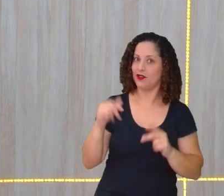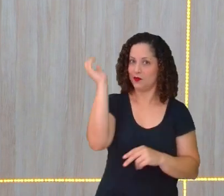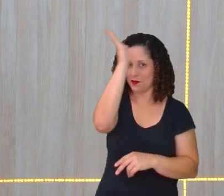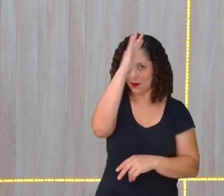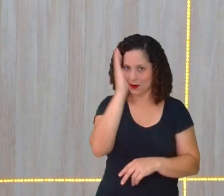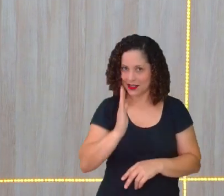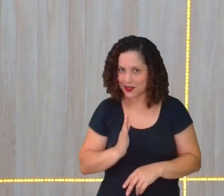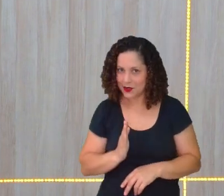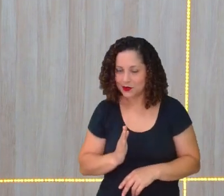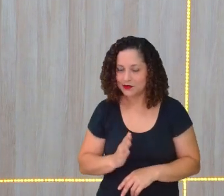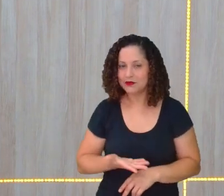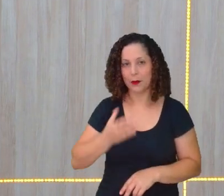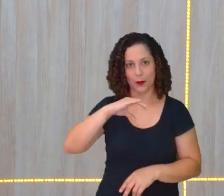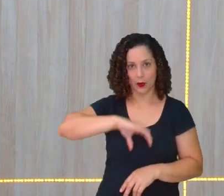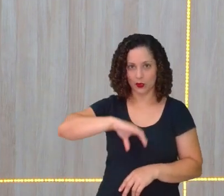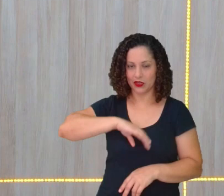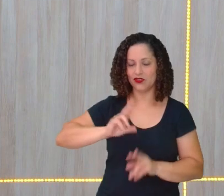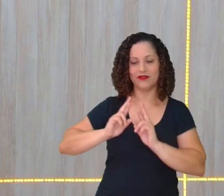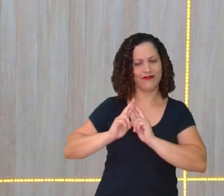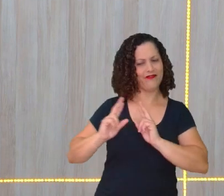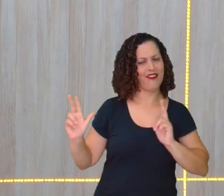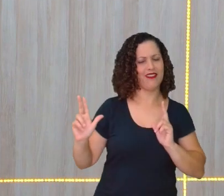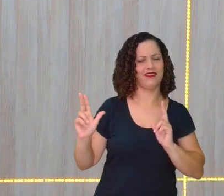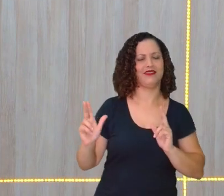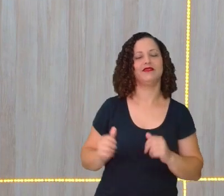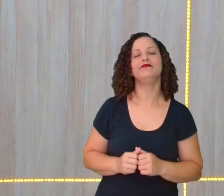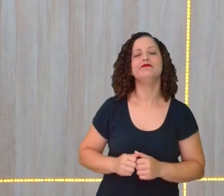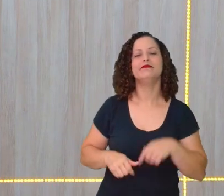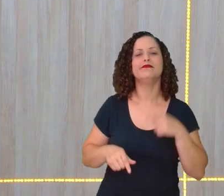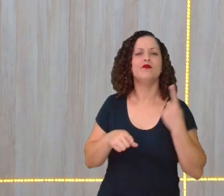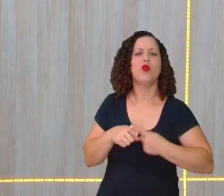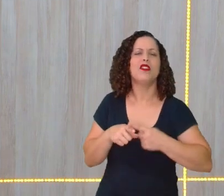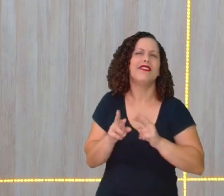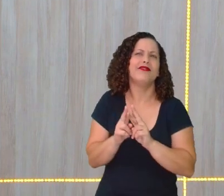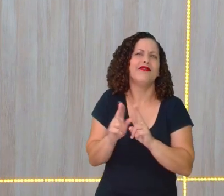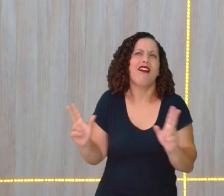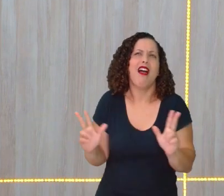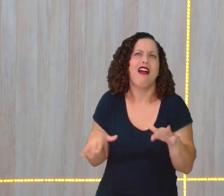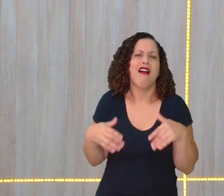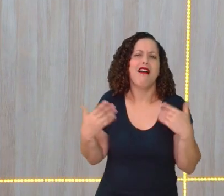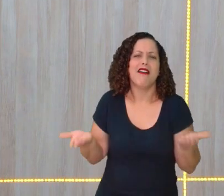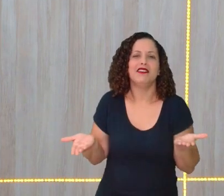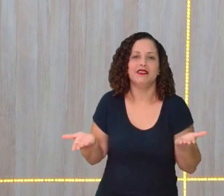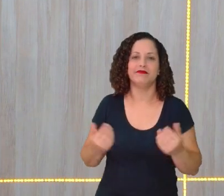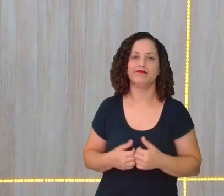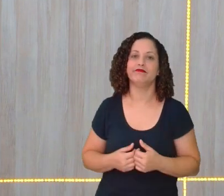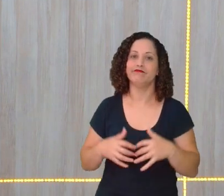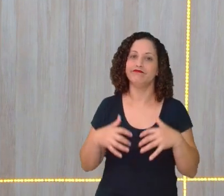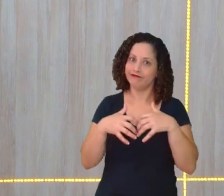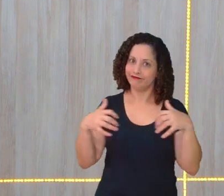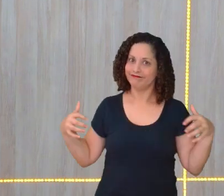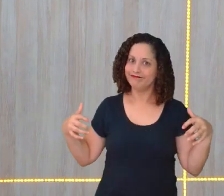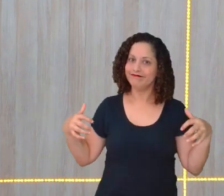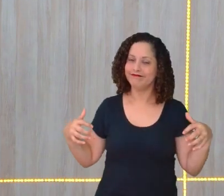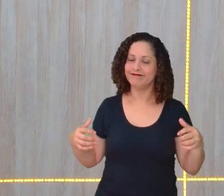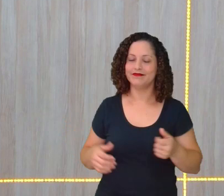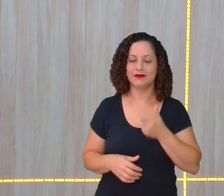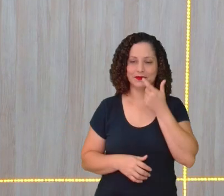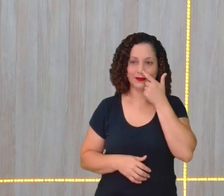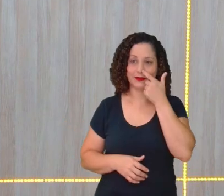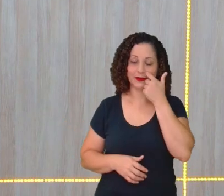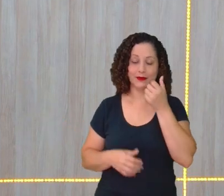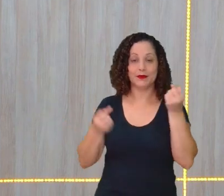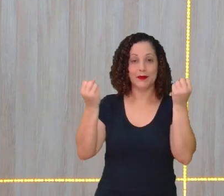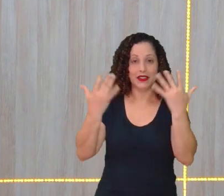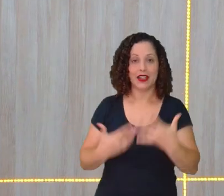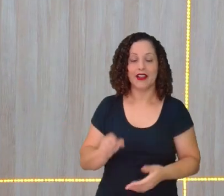português, diferente não em termos de função, mas o formato é diferente, tá? Como eu falei